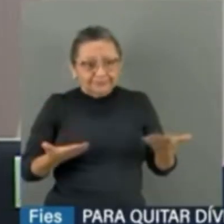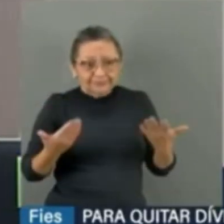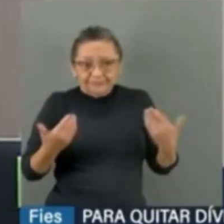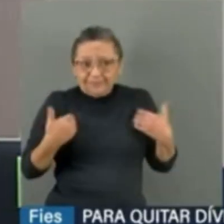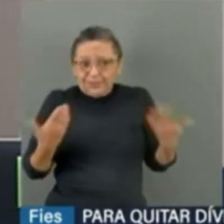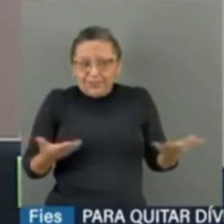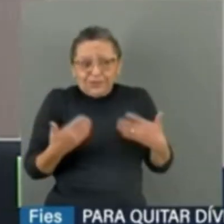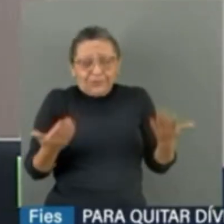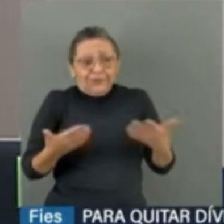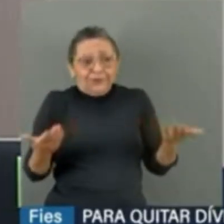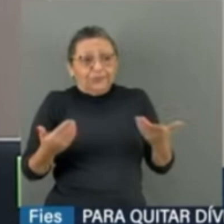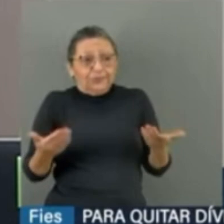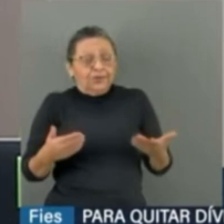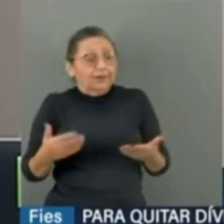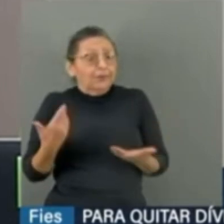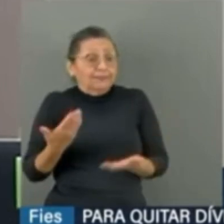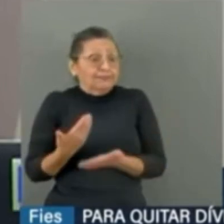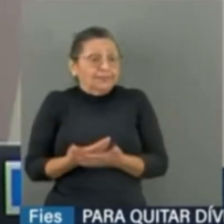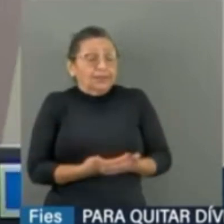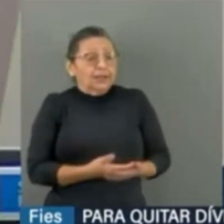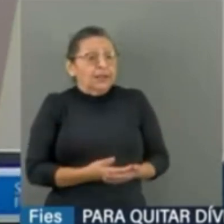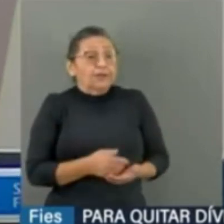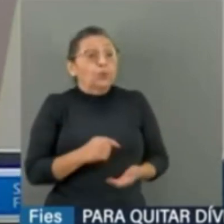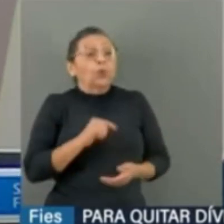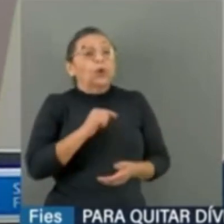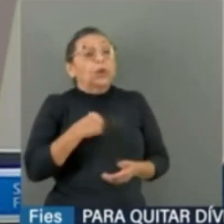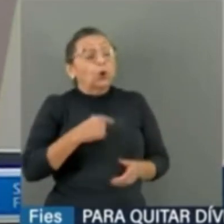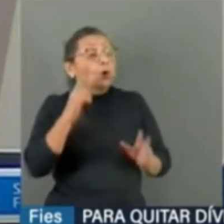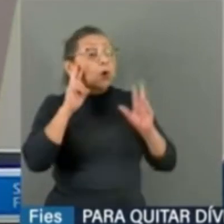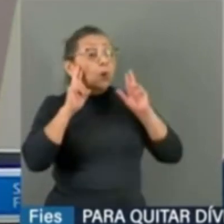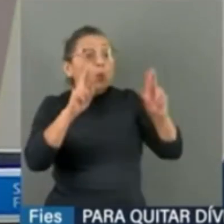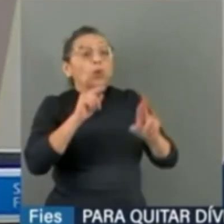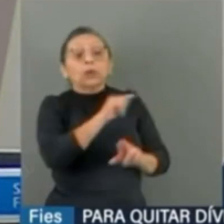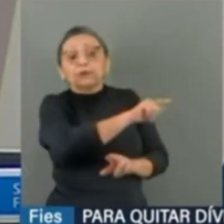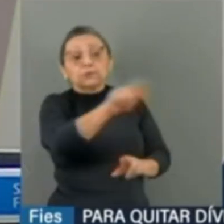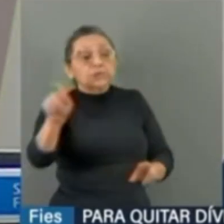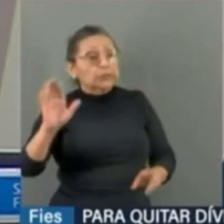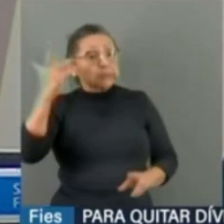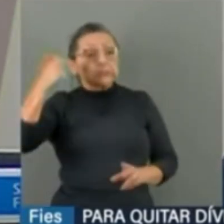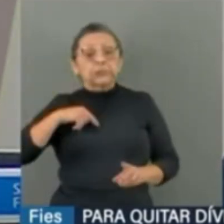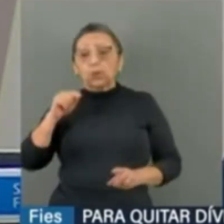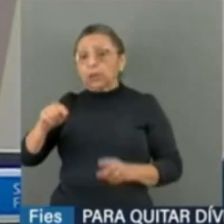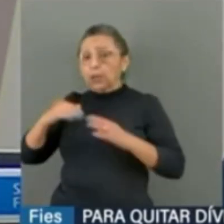afeito ao que Vossas Excelências decidem, ao que o Supremo decide.